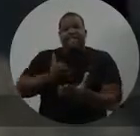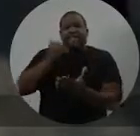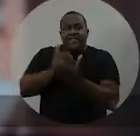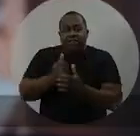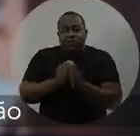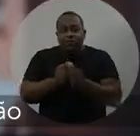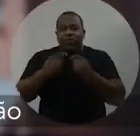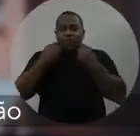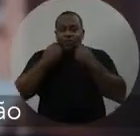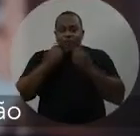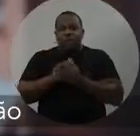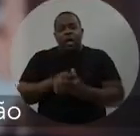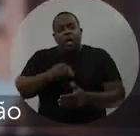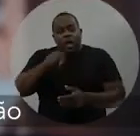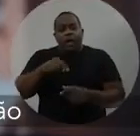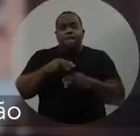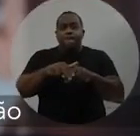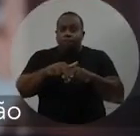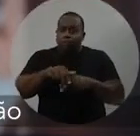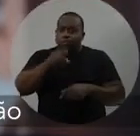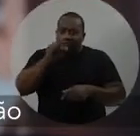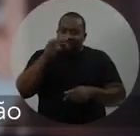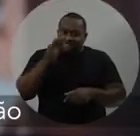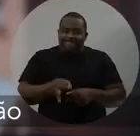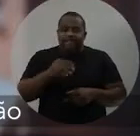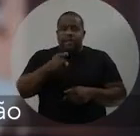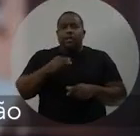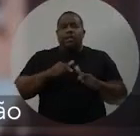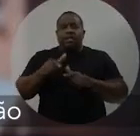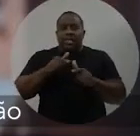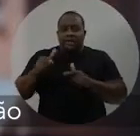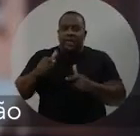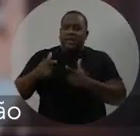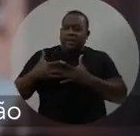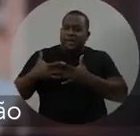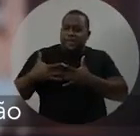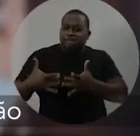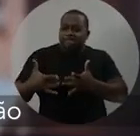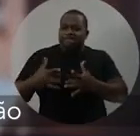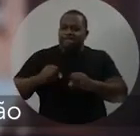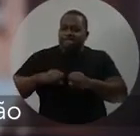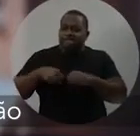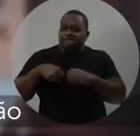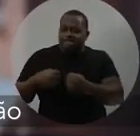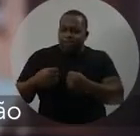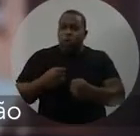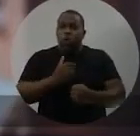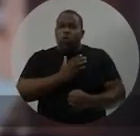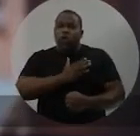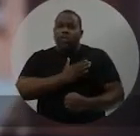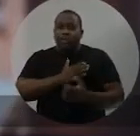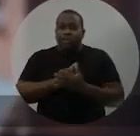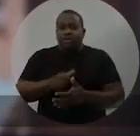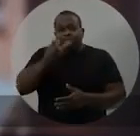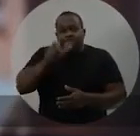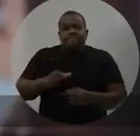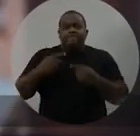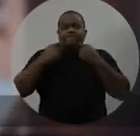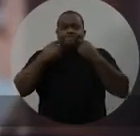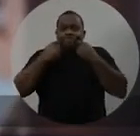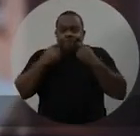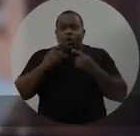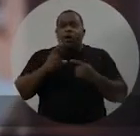com Bruno Reis. E foi exatamente por trabalhar com dedicação, com empenho e com coração que Bruno